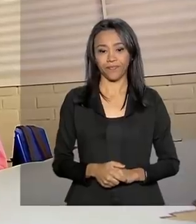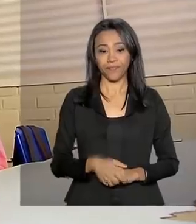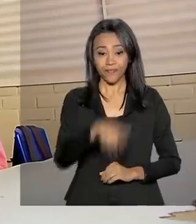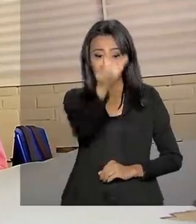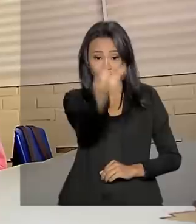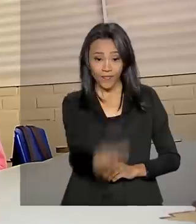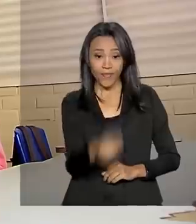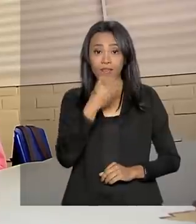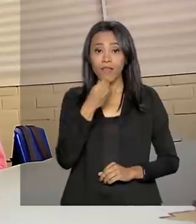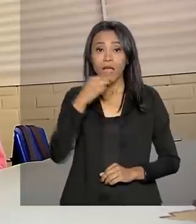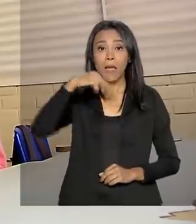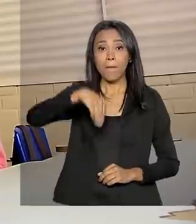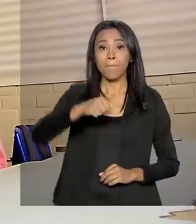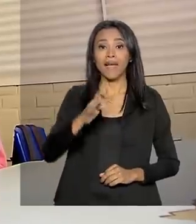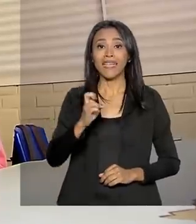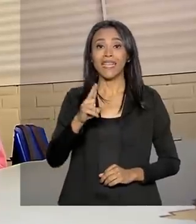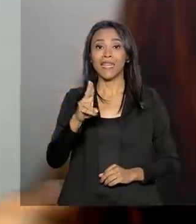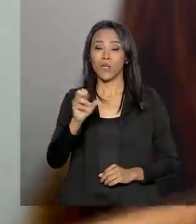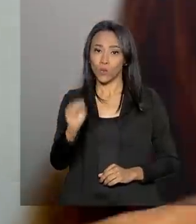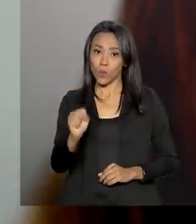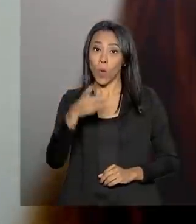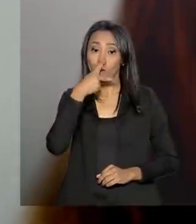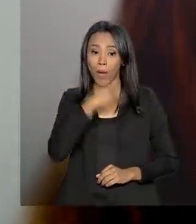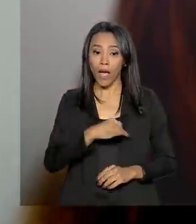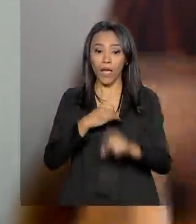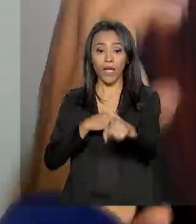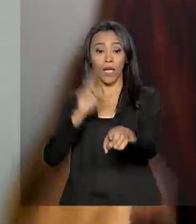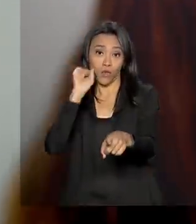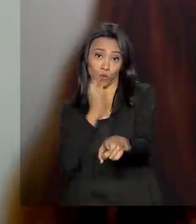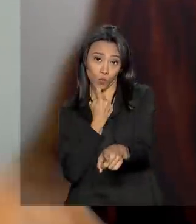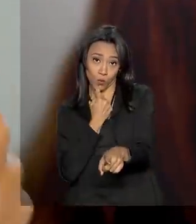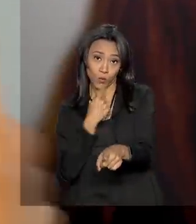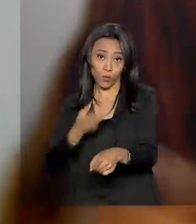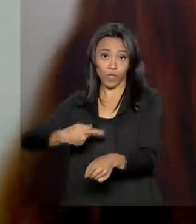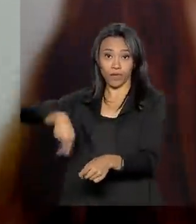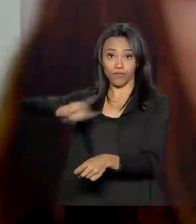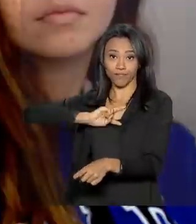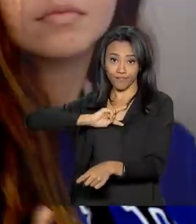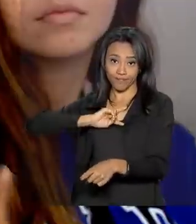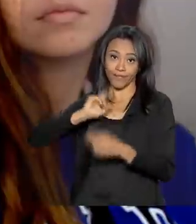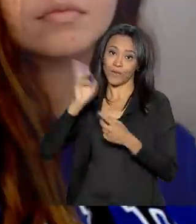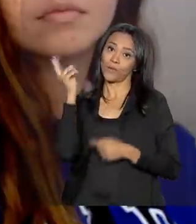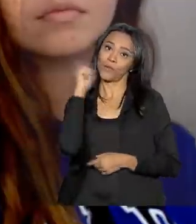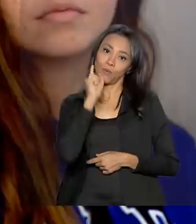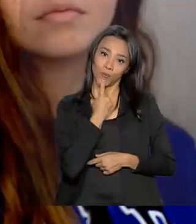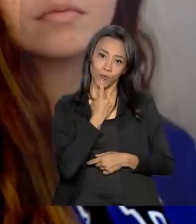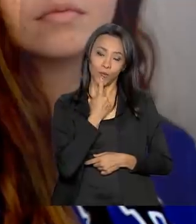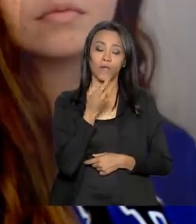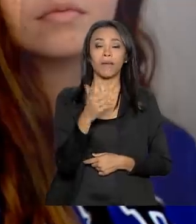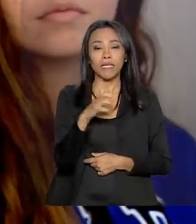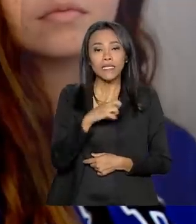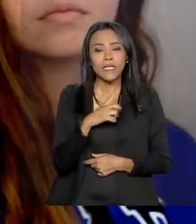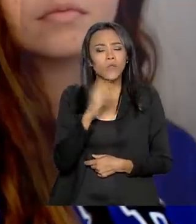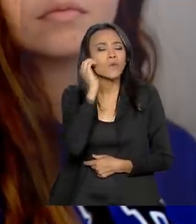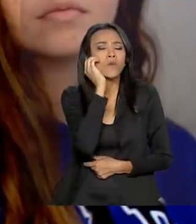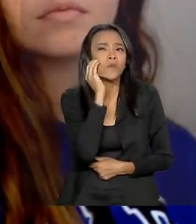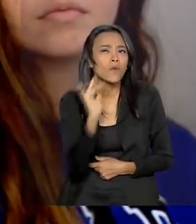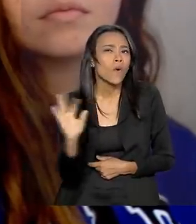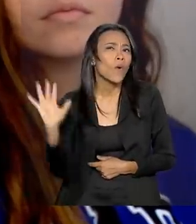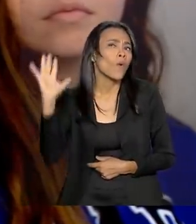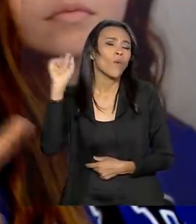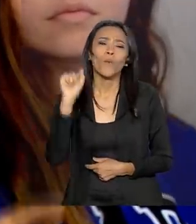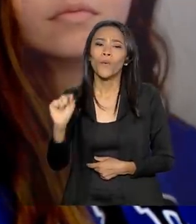Matheus nasceu de pais surdos e herdou da família a deficiência, mas carrega com ele um sonho,